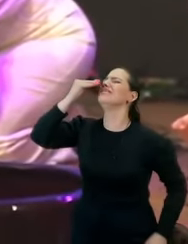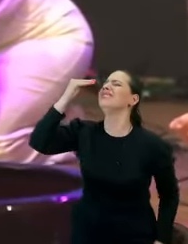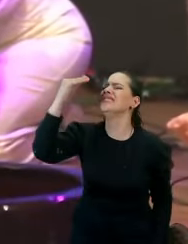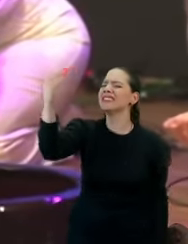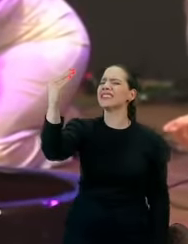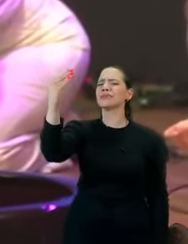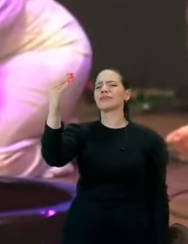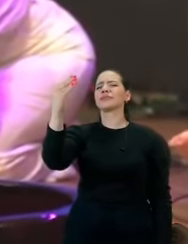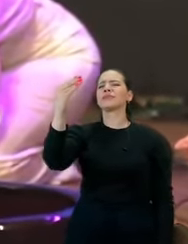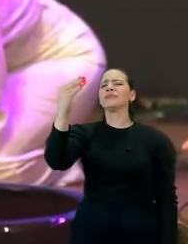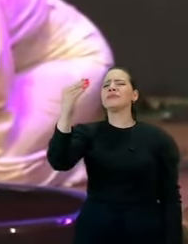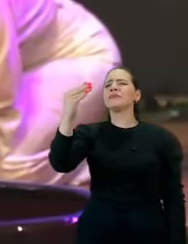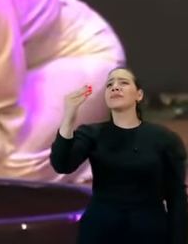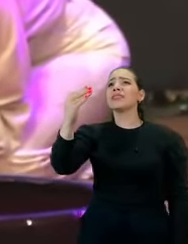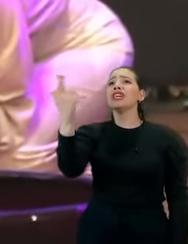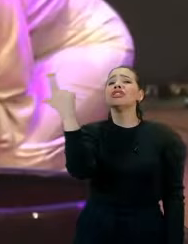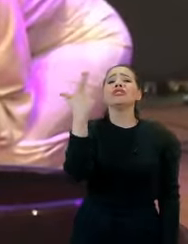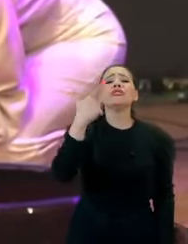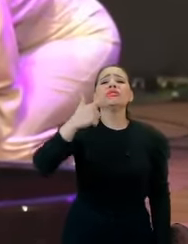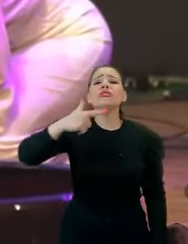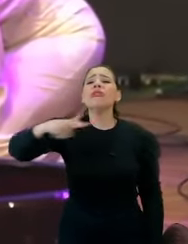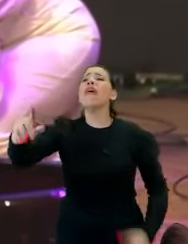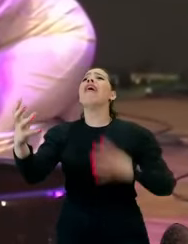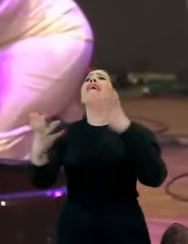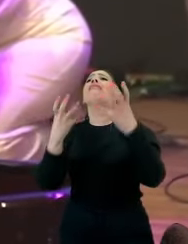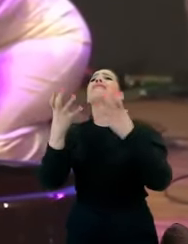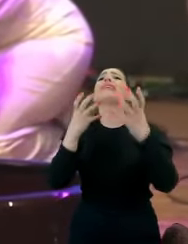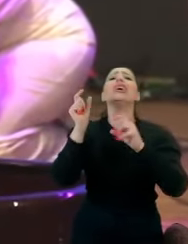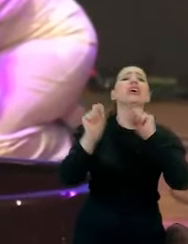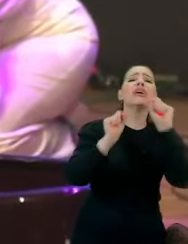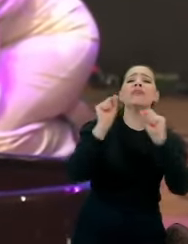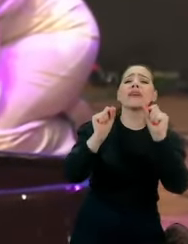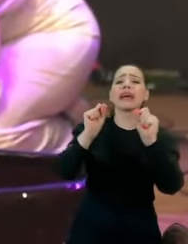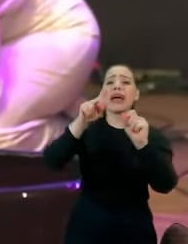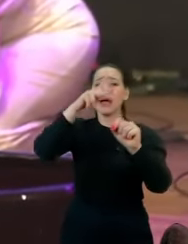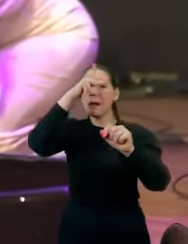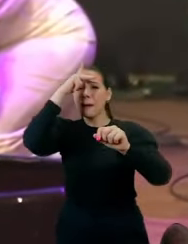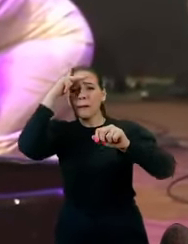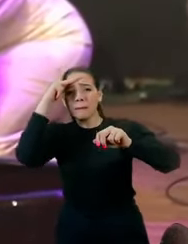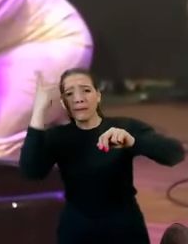Nós queremos ver de novo o paralítico, Senhor, andando.